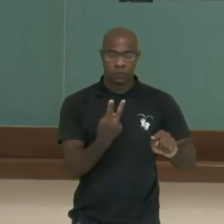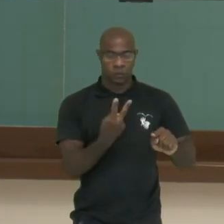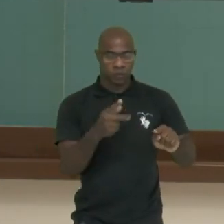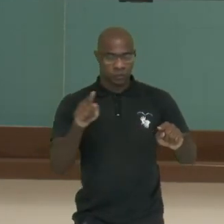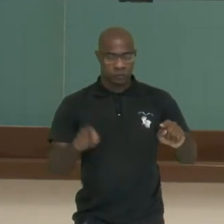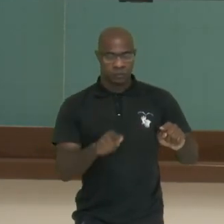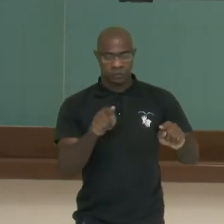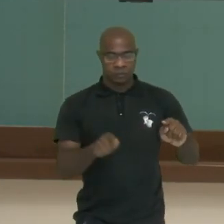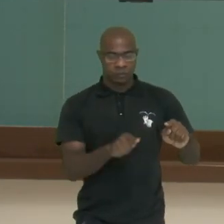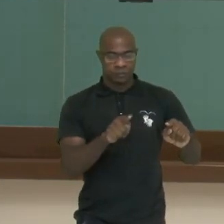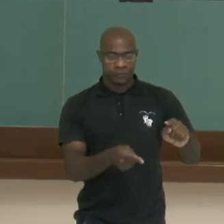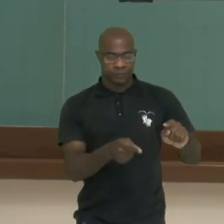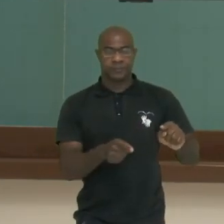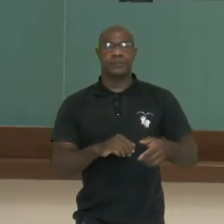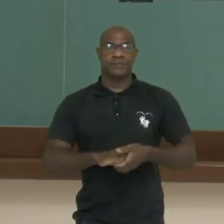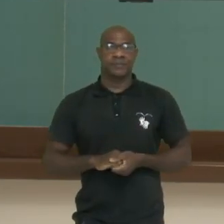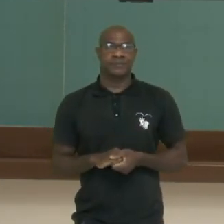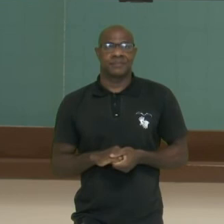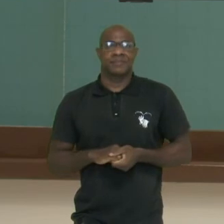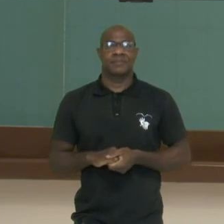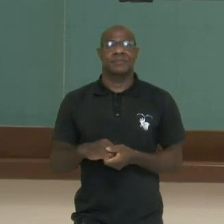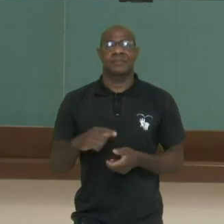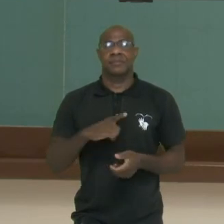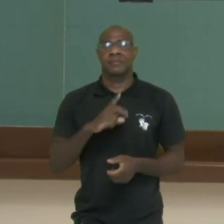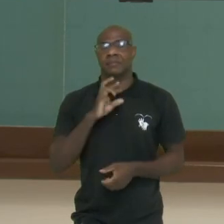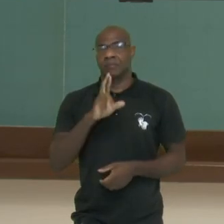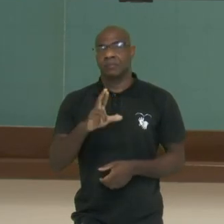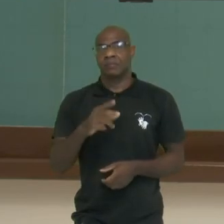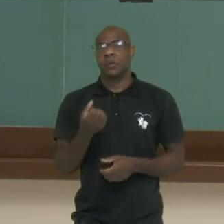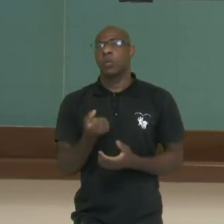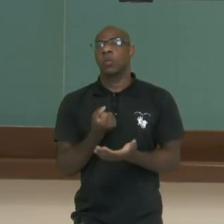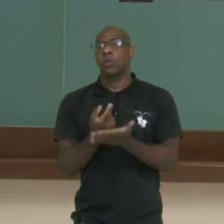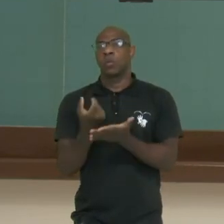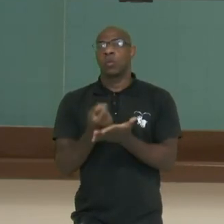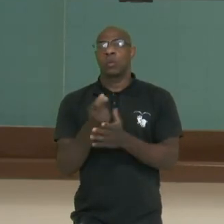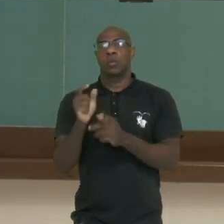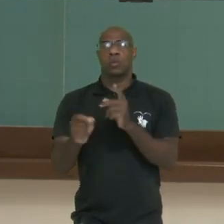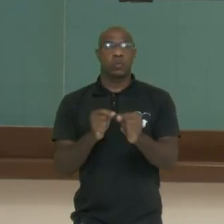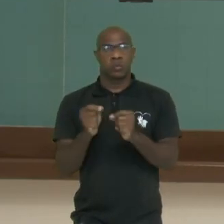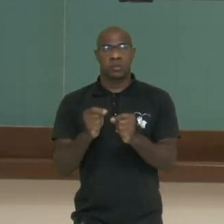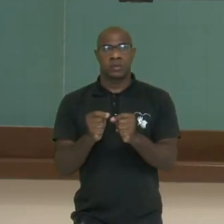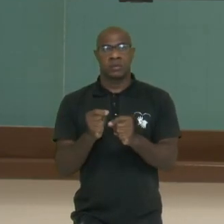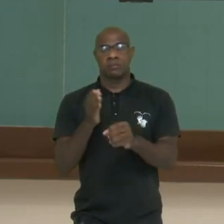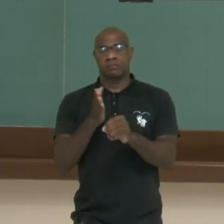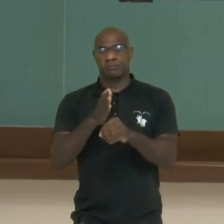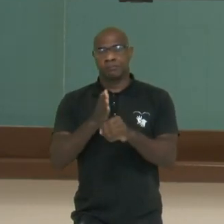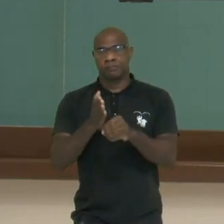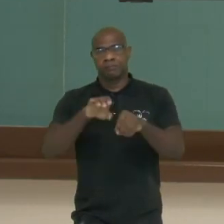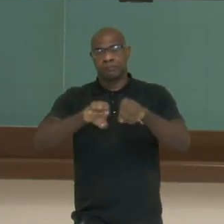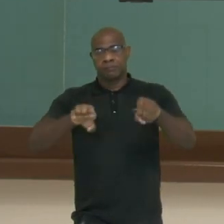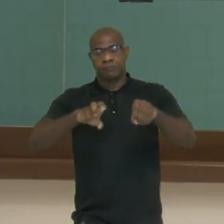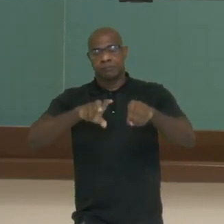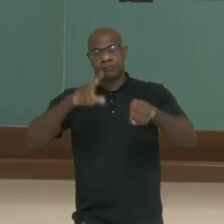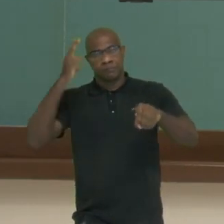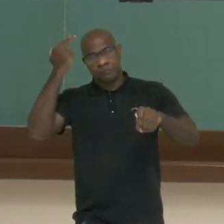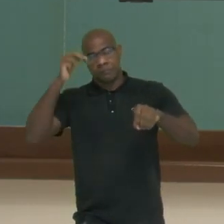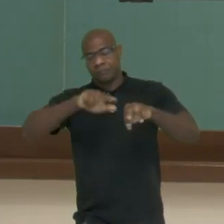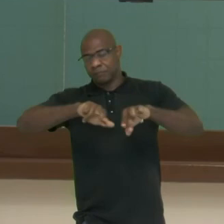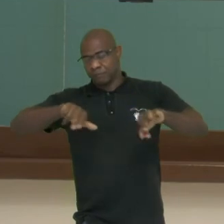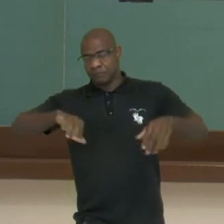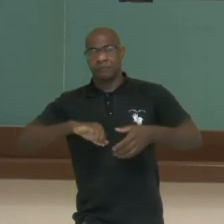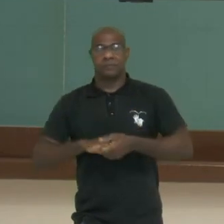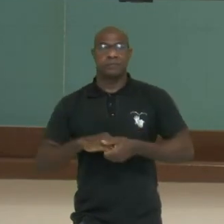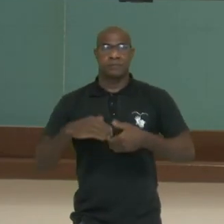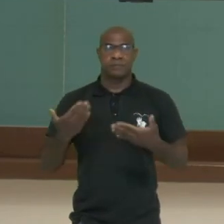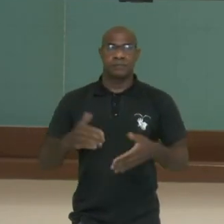beterraba, né? E também ali, né, com o outro produto que foi comprado, né? Com o tomatinho, tá bom? E aí, somando tudo,